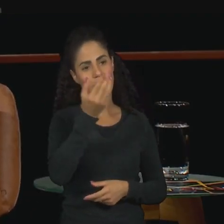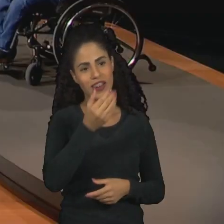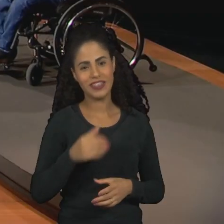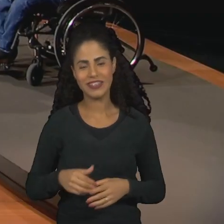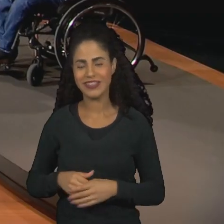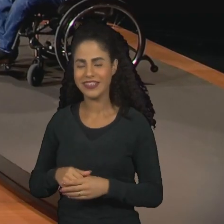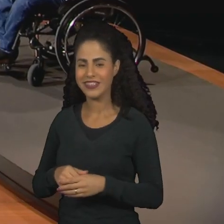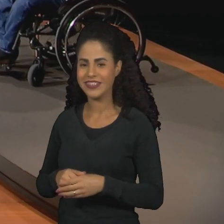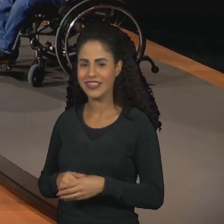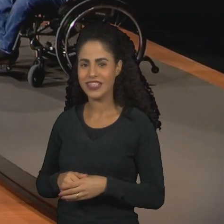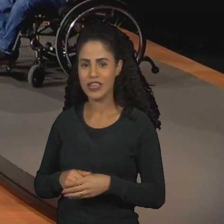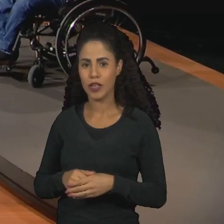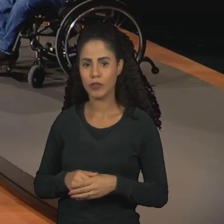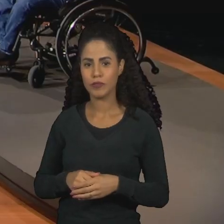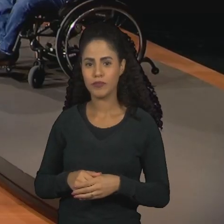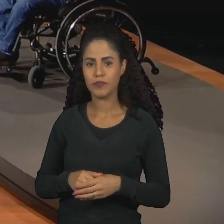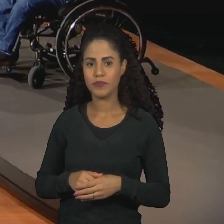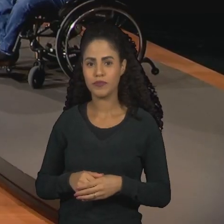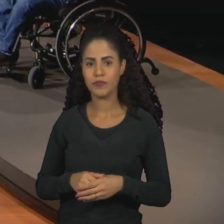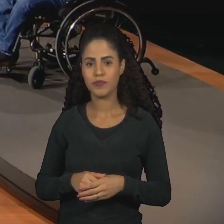olhada.